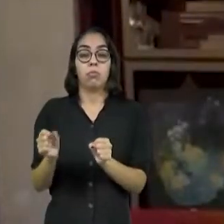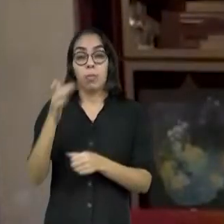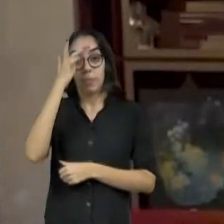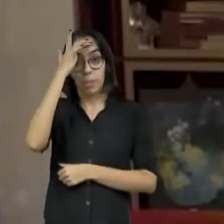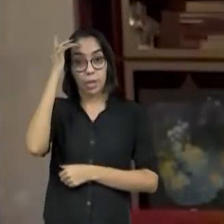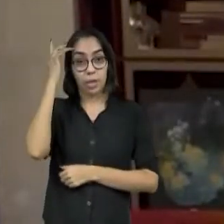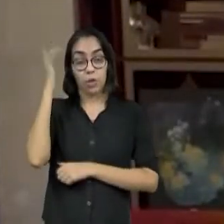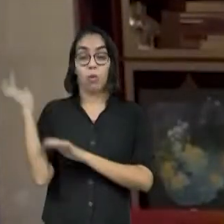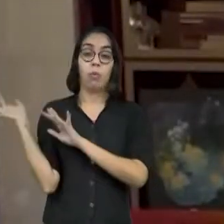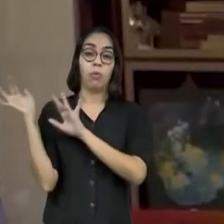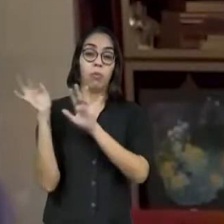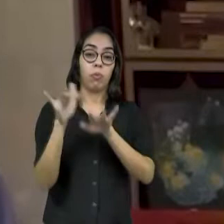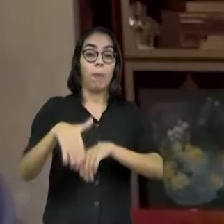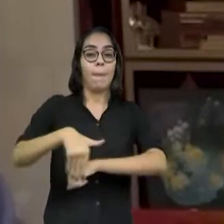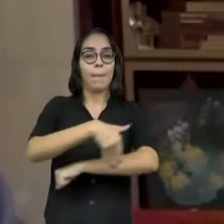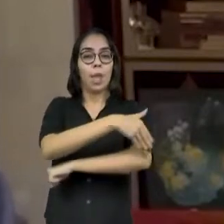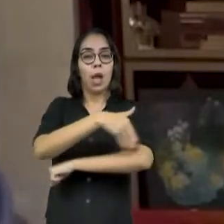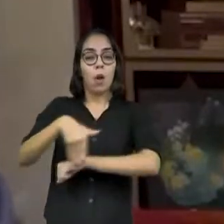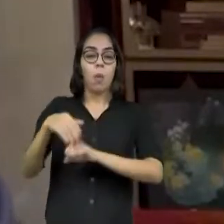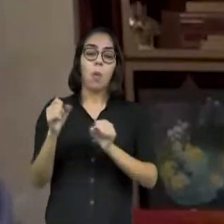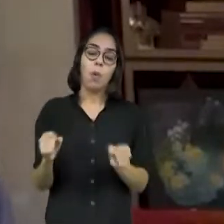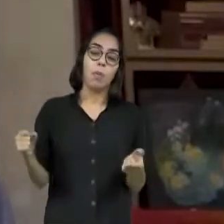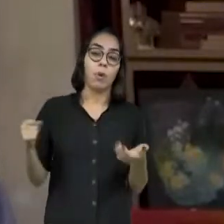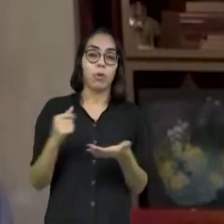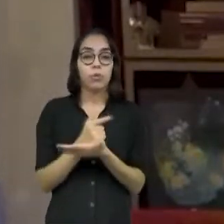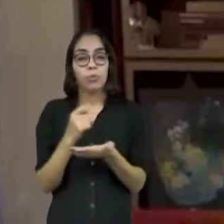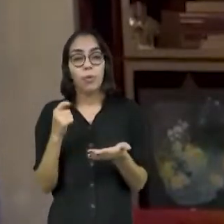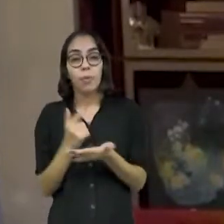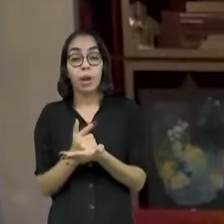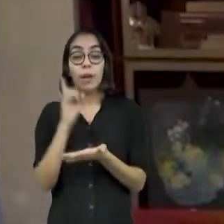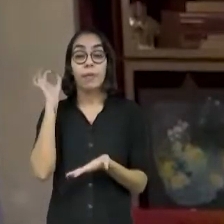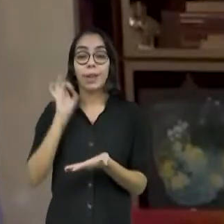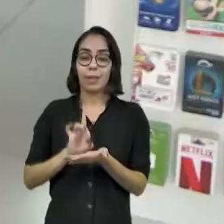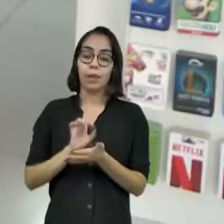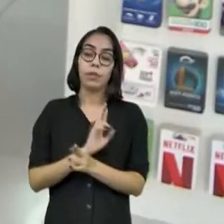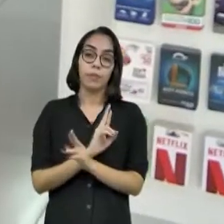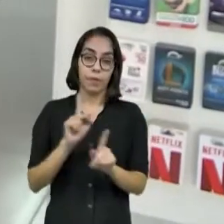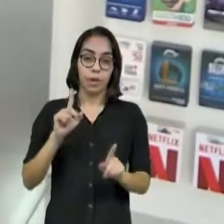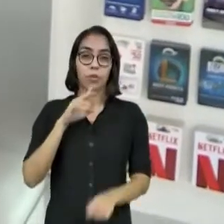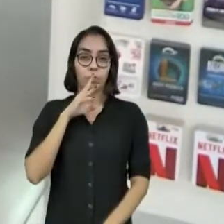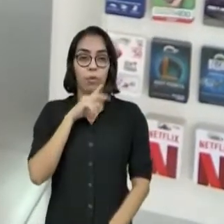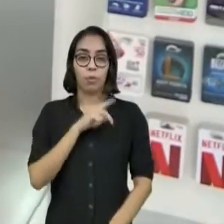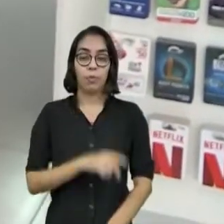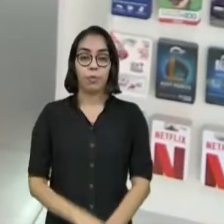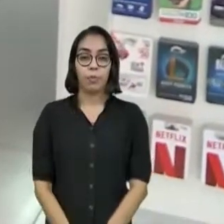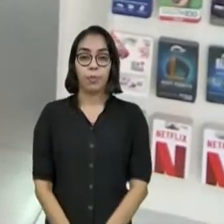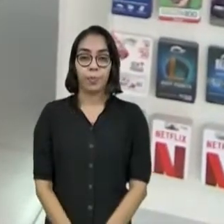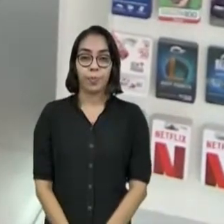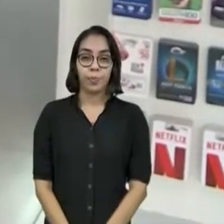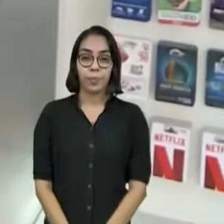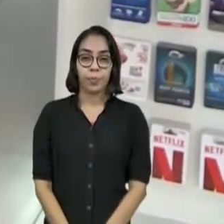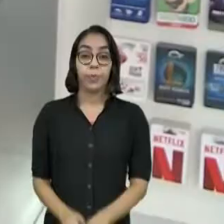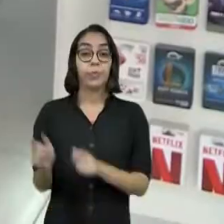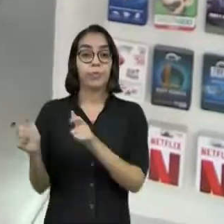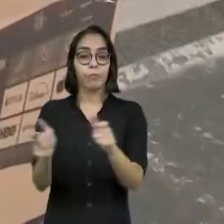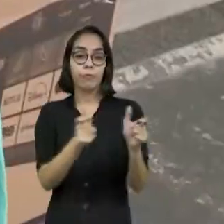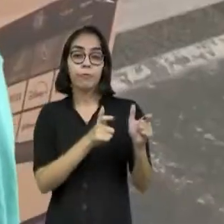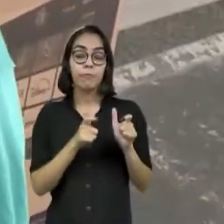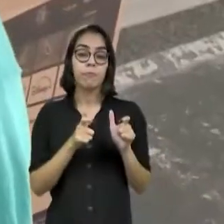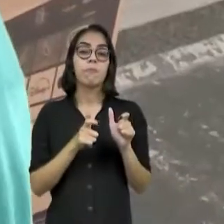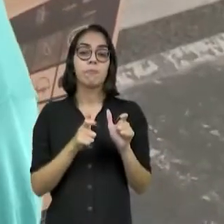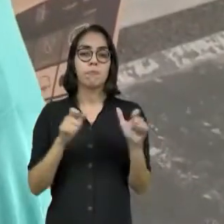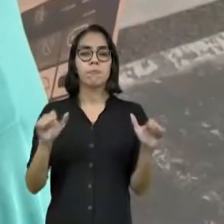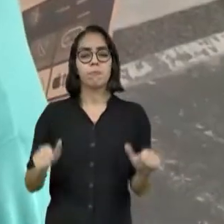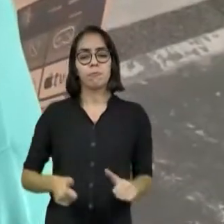de antes, porque a realidade é uma realidade diferente. Mesmo o setor se recuperando aos poucos,